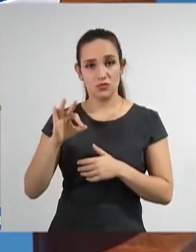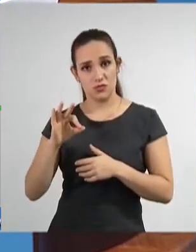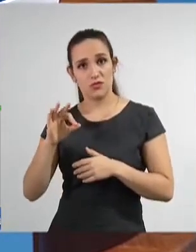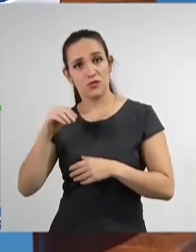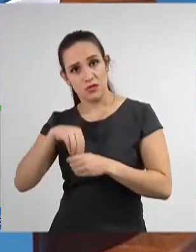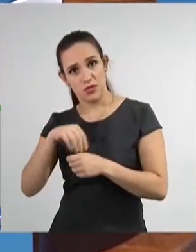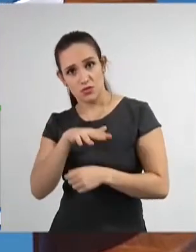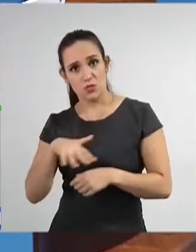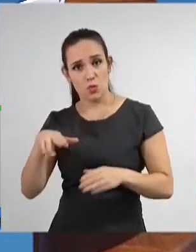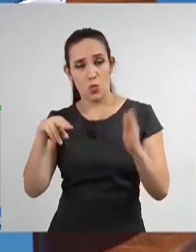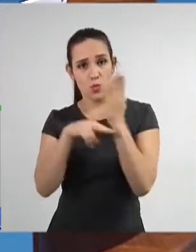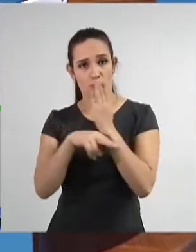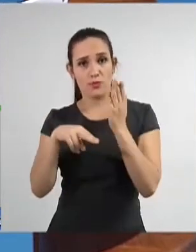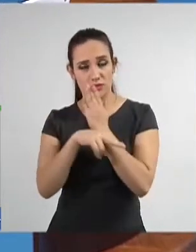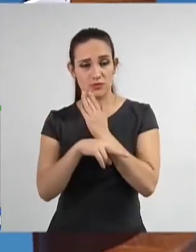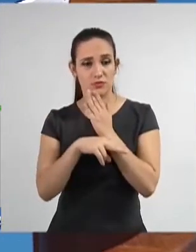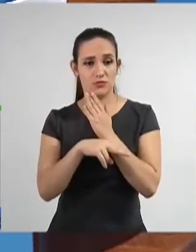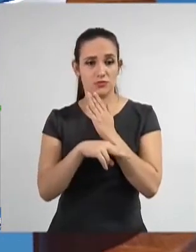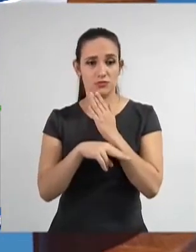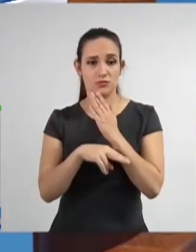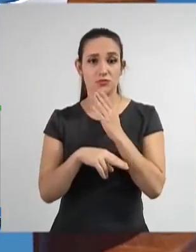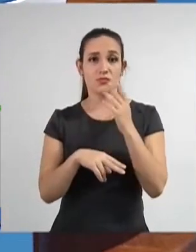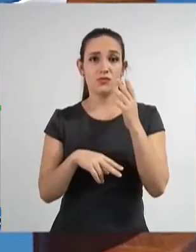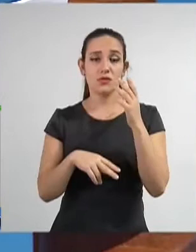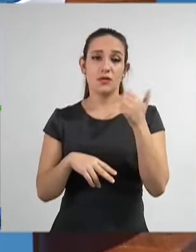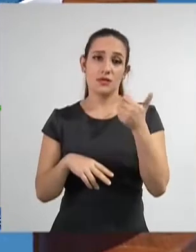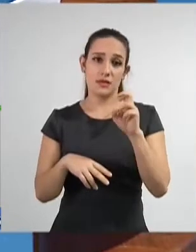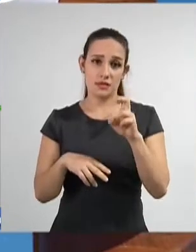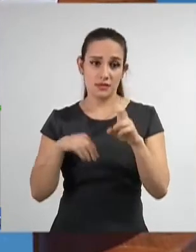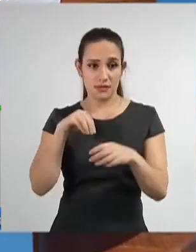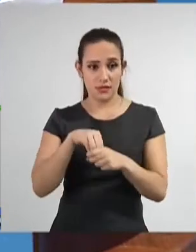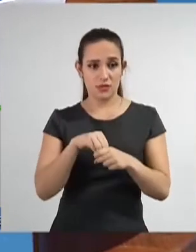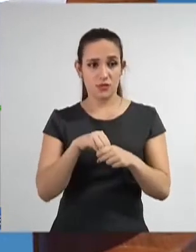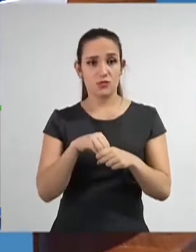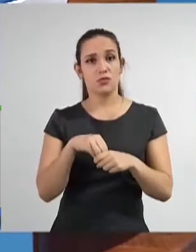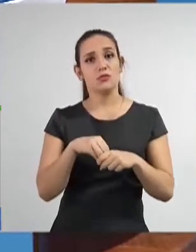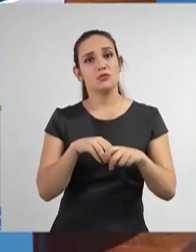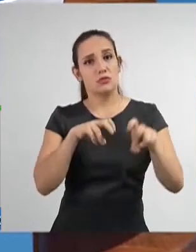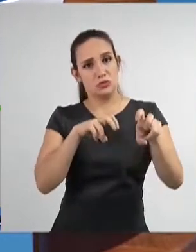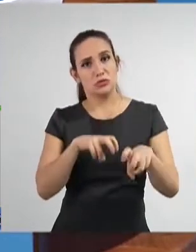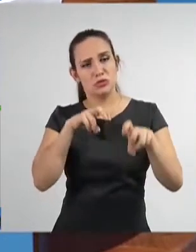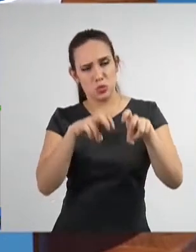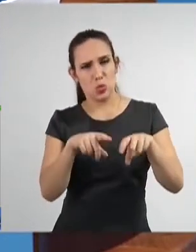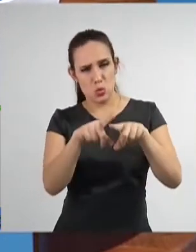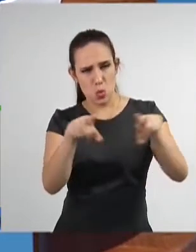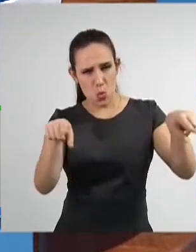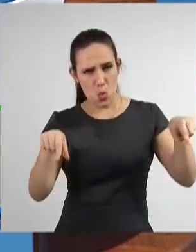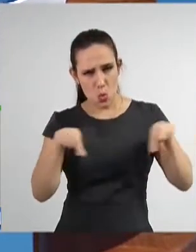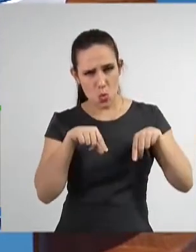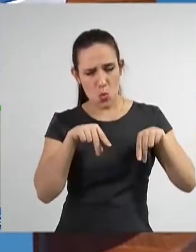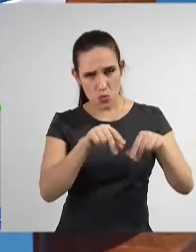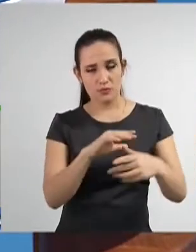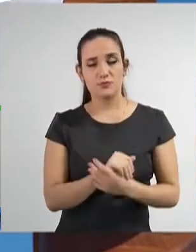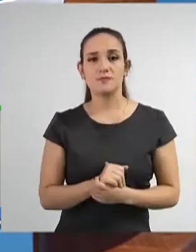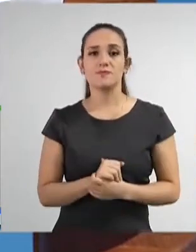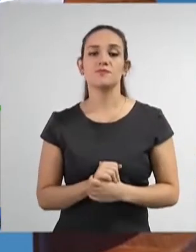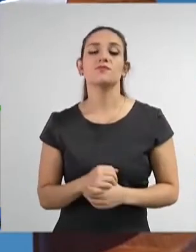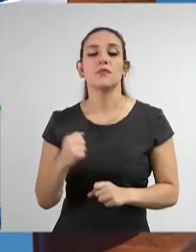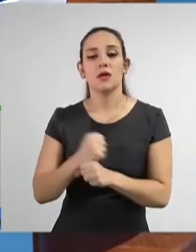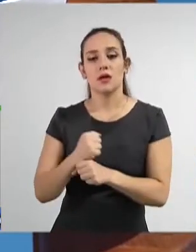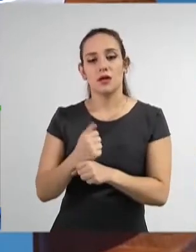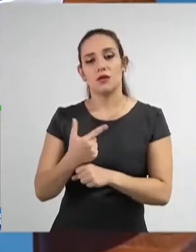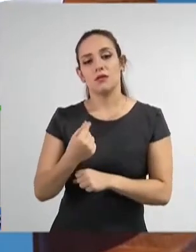área rural. Isso quer dizer 42% da cidade. A pesquisa aponta também que durante todo o ano de 2018, o